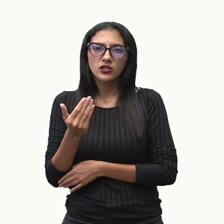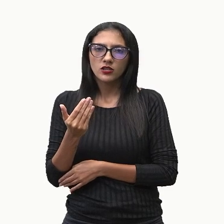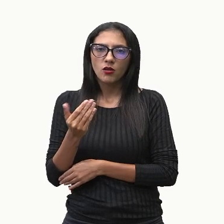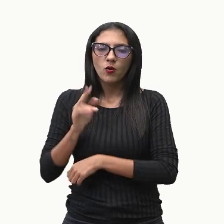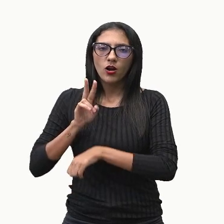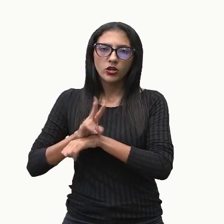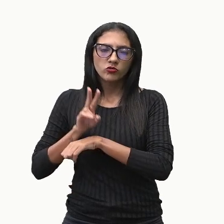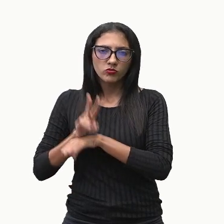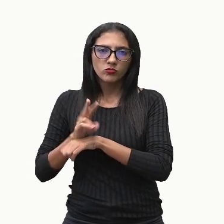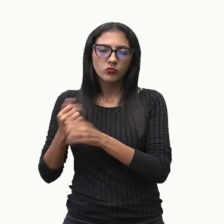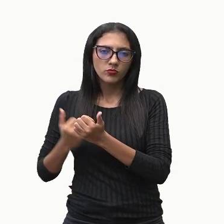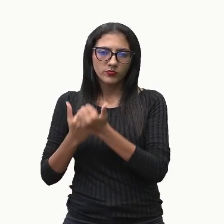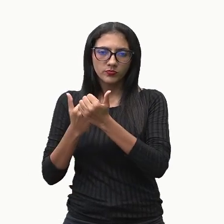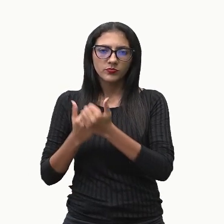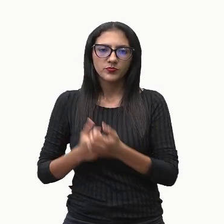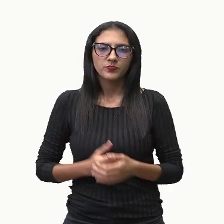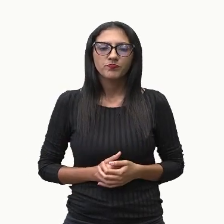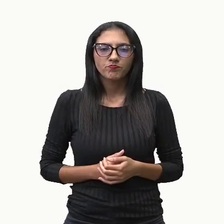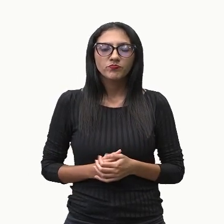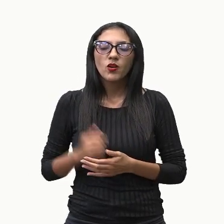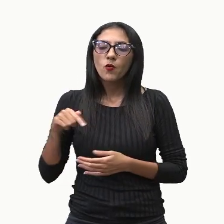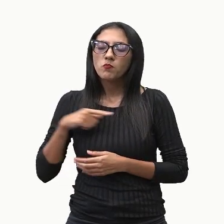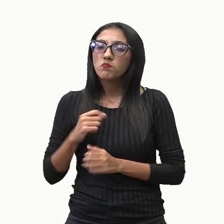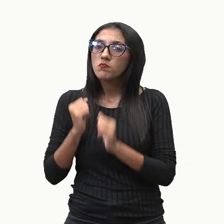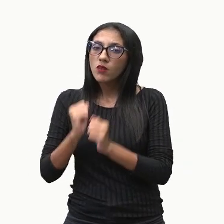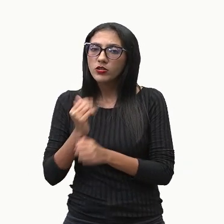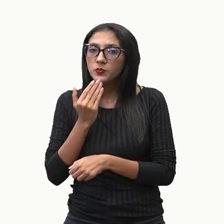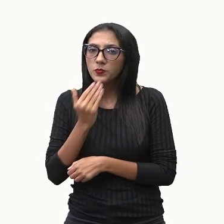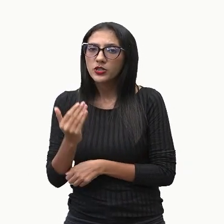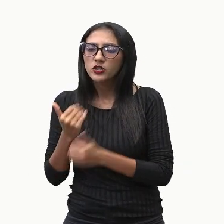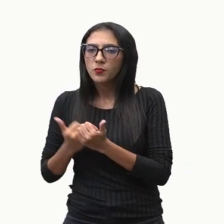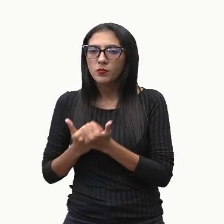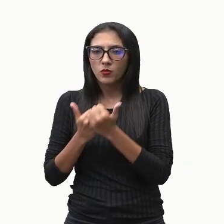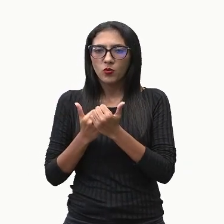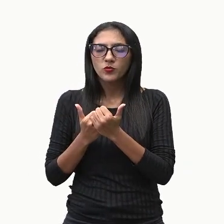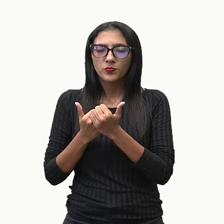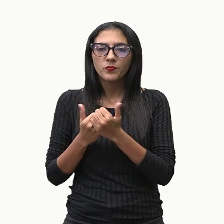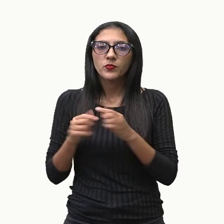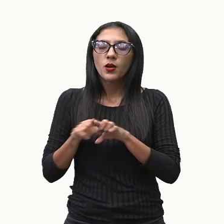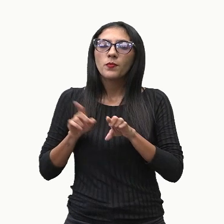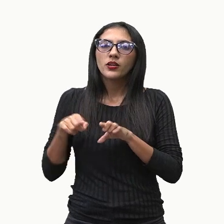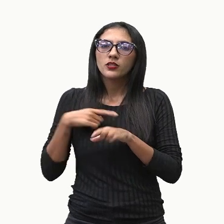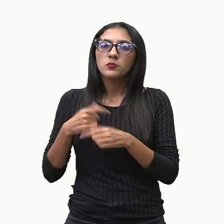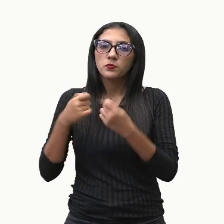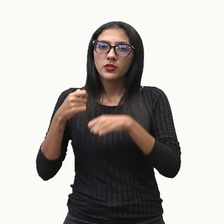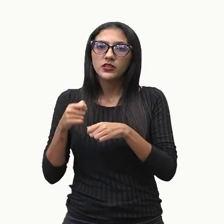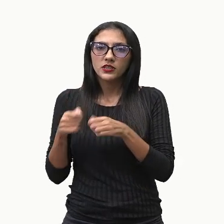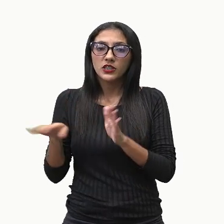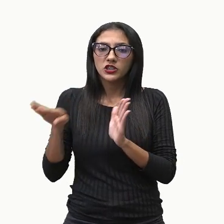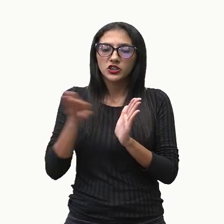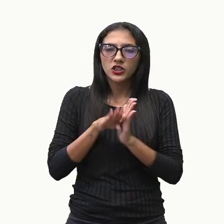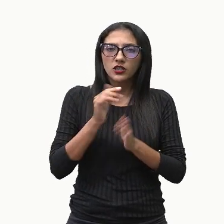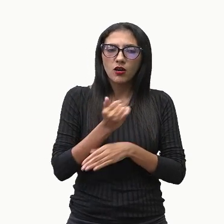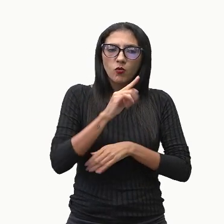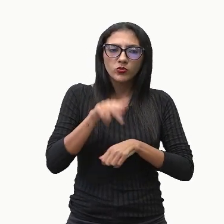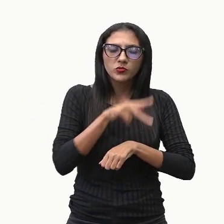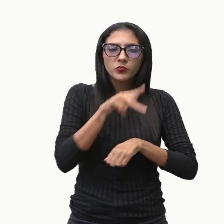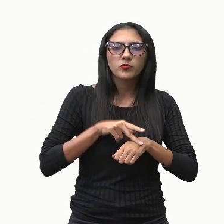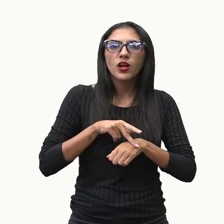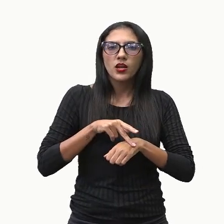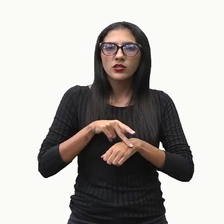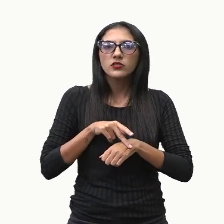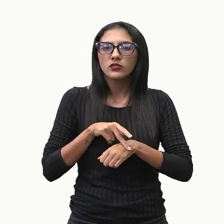um refugiado pode solicitar asilo desde que consiga chegar lá a outro país, fugindo da